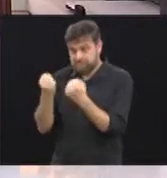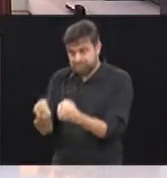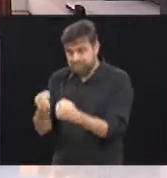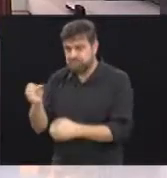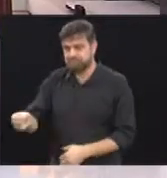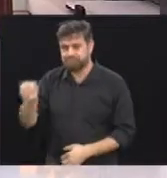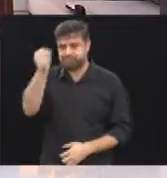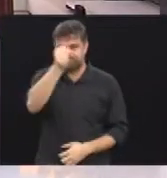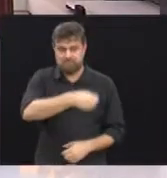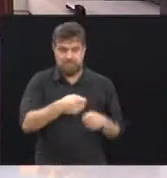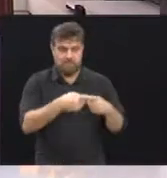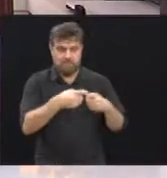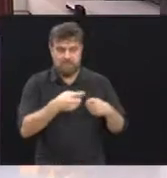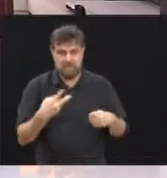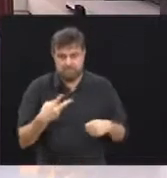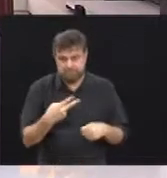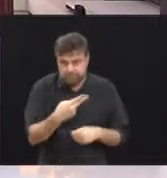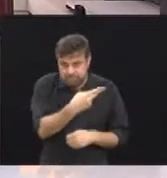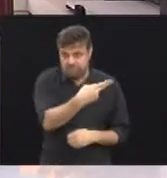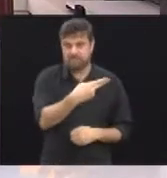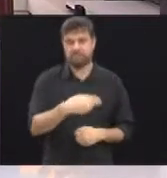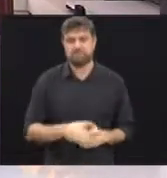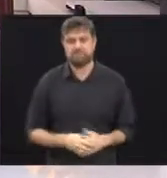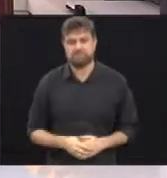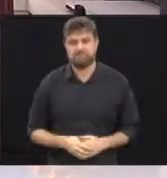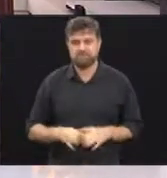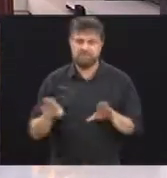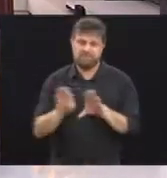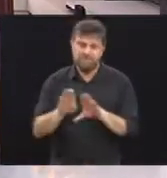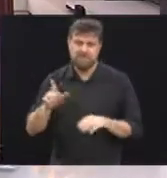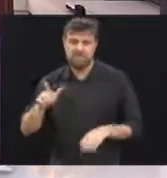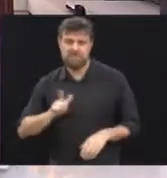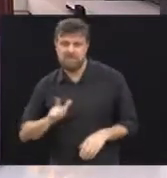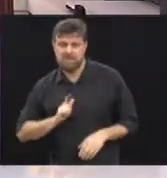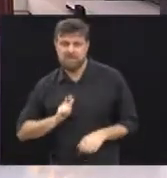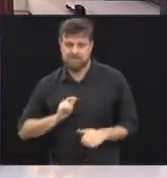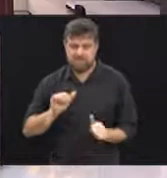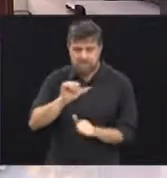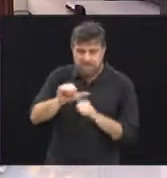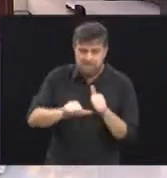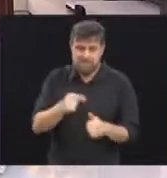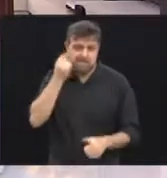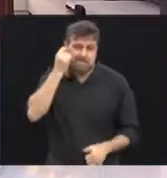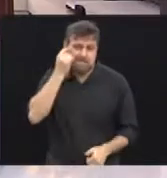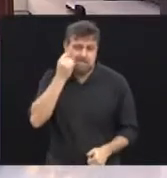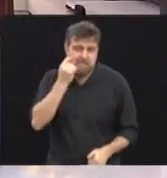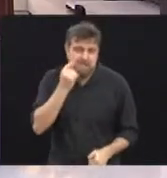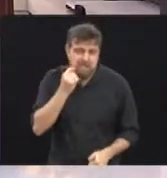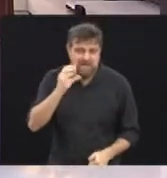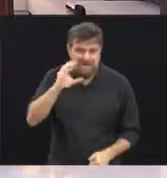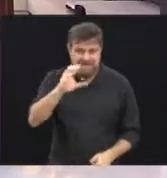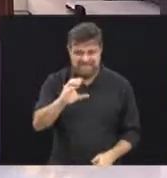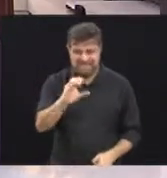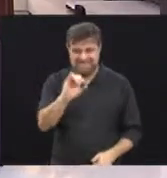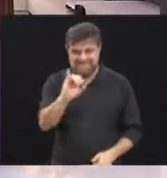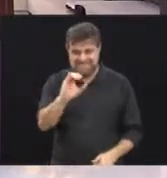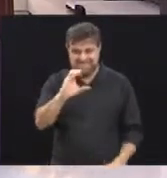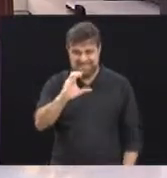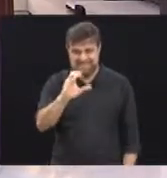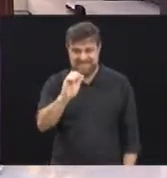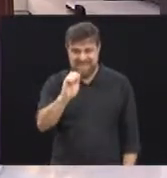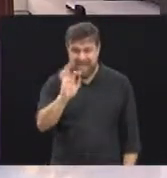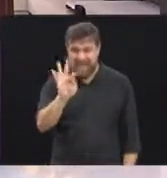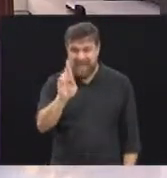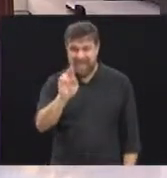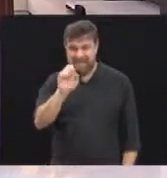encaminhar para fazer uma cirurgia plástica, né? Também para cirurgias de correção, de cicatrizes, né? Então, às vezes assim, tem alguma